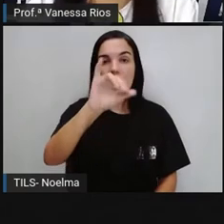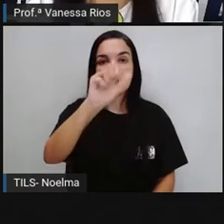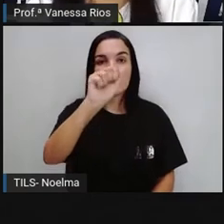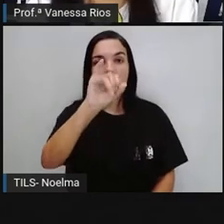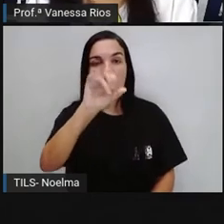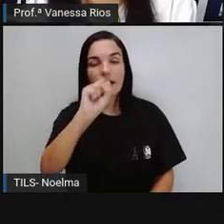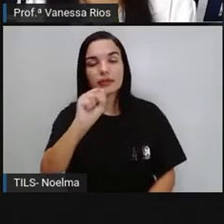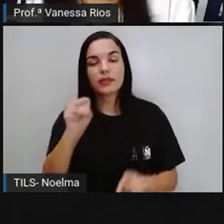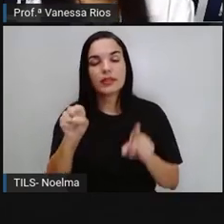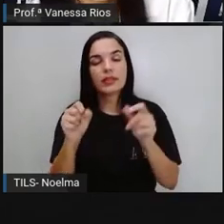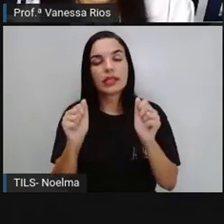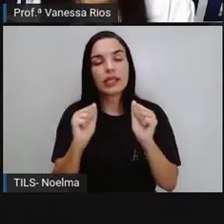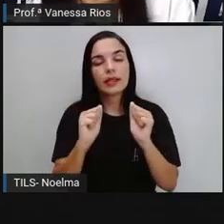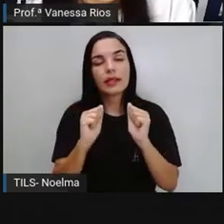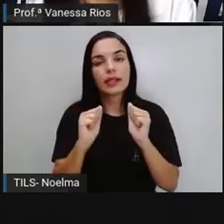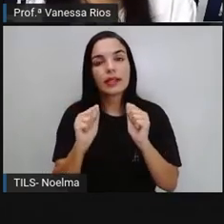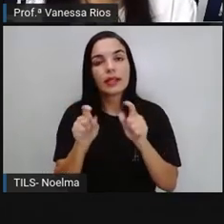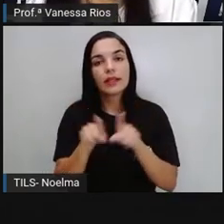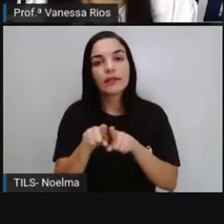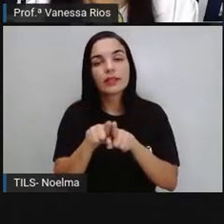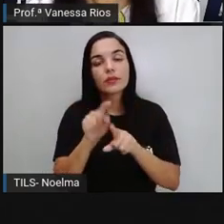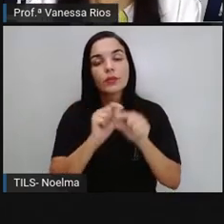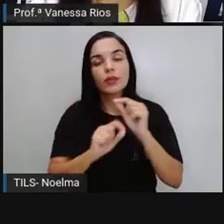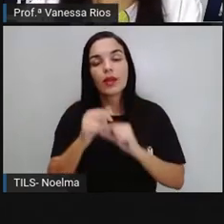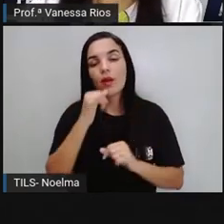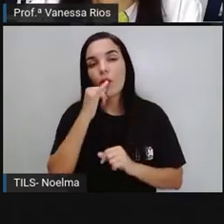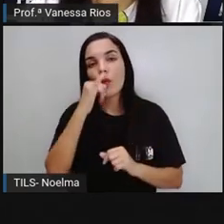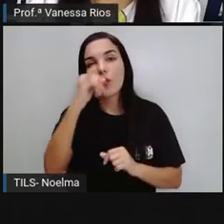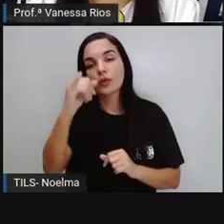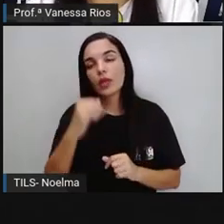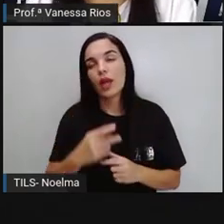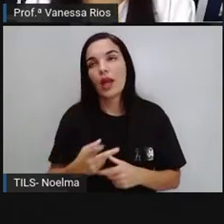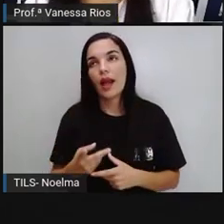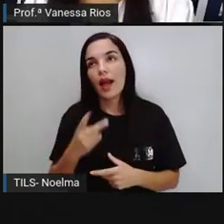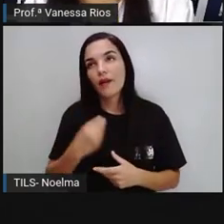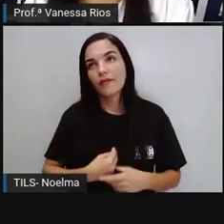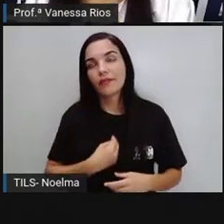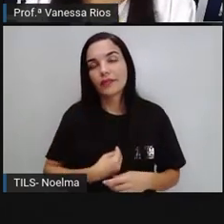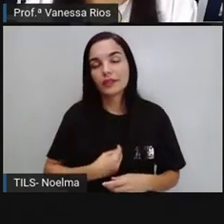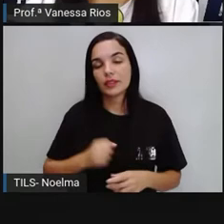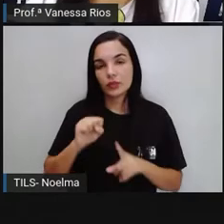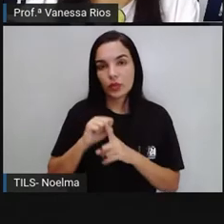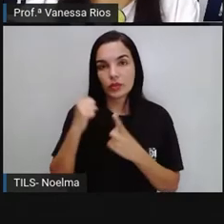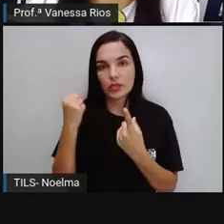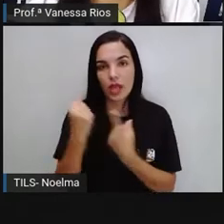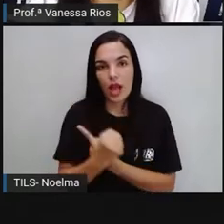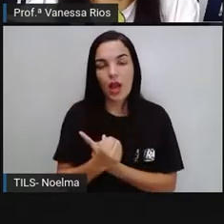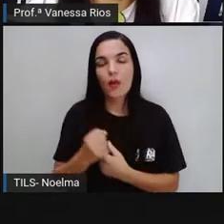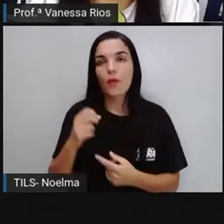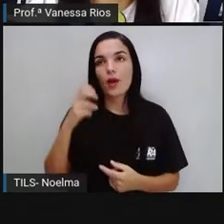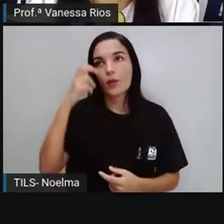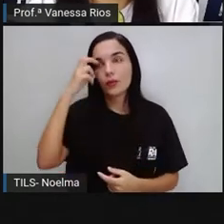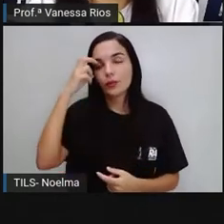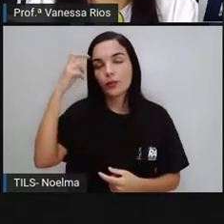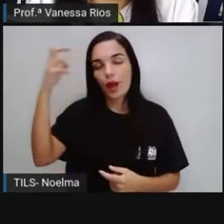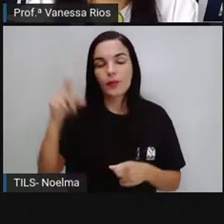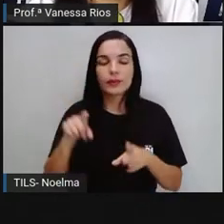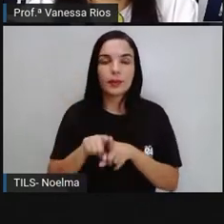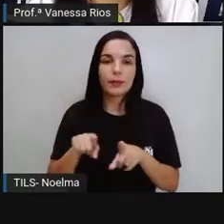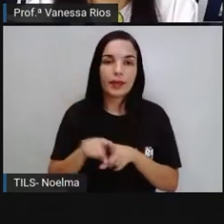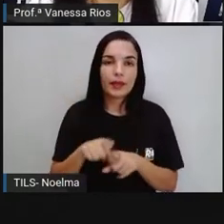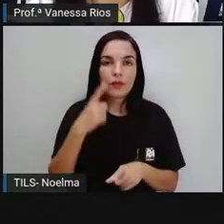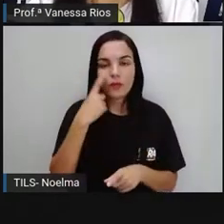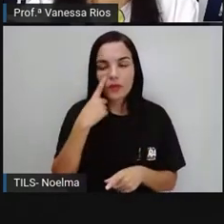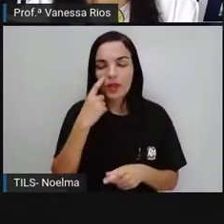e também dos grupos sociais. E nós observamos entre monumentos, entre construções que estão